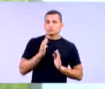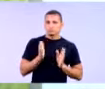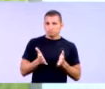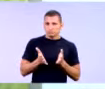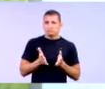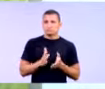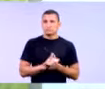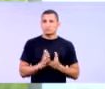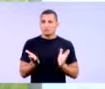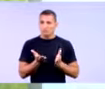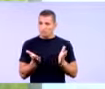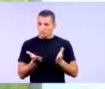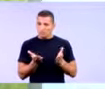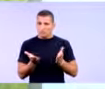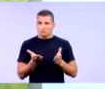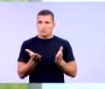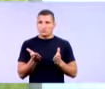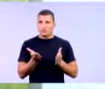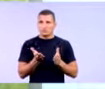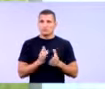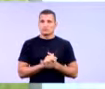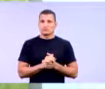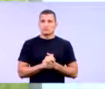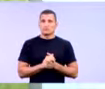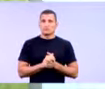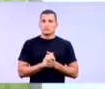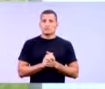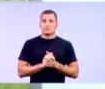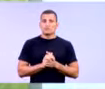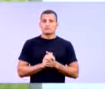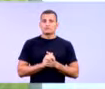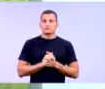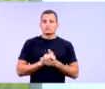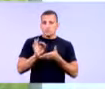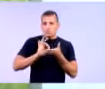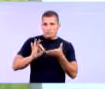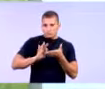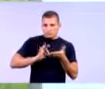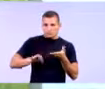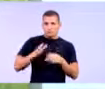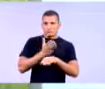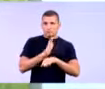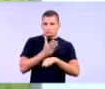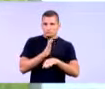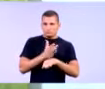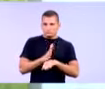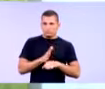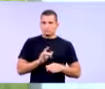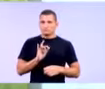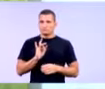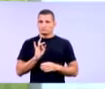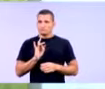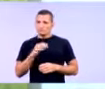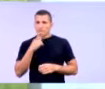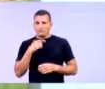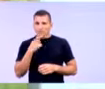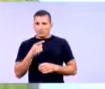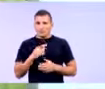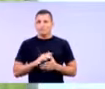nós vamos retornar com a correção dessas atividades. Na verdade, não é bem uma correção, mas é aí tirando as dúvidas de